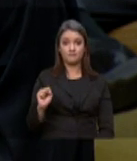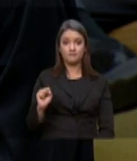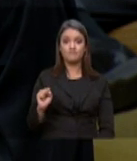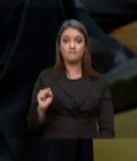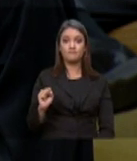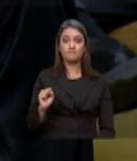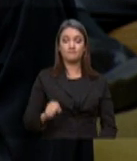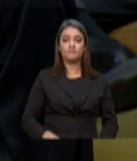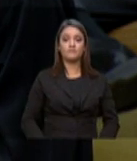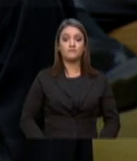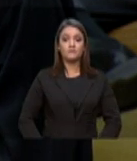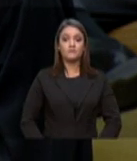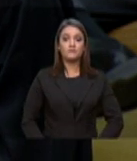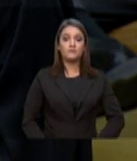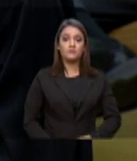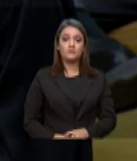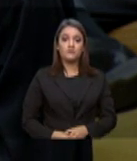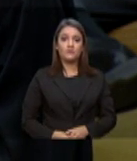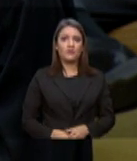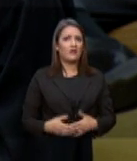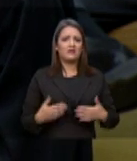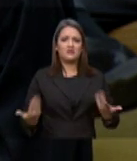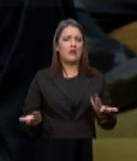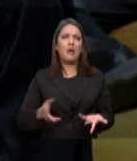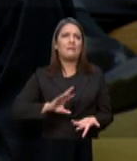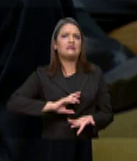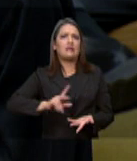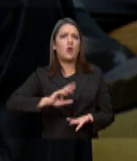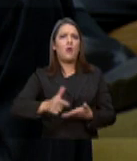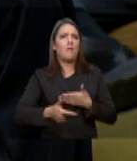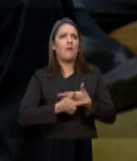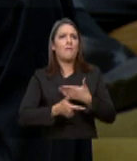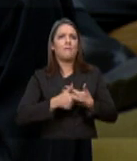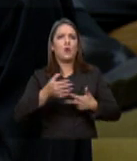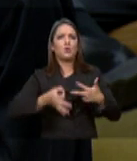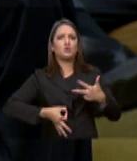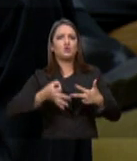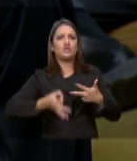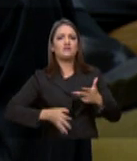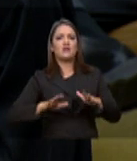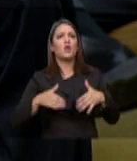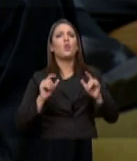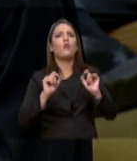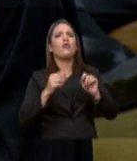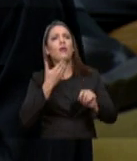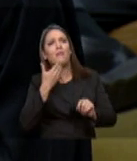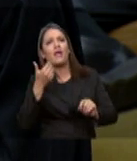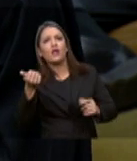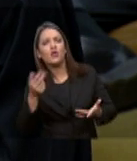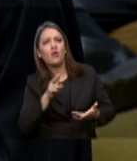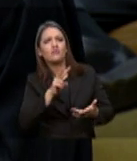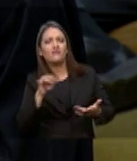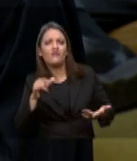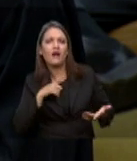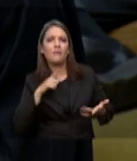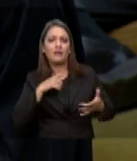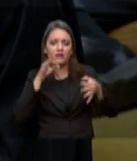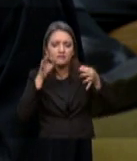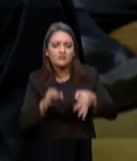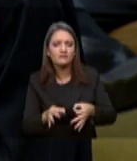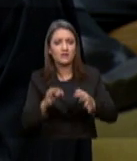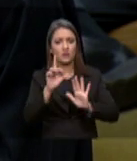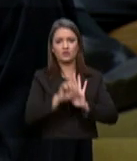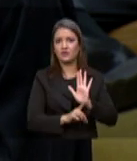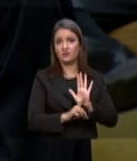1988. E não se diga que não cabe ao Poder Judiciário escolher quais políticas públicas são mais adequadas para a concretização